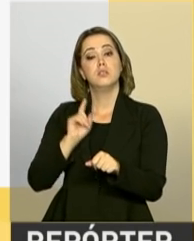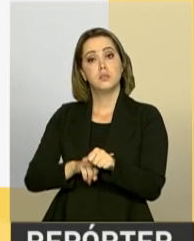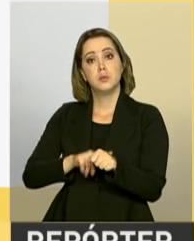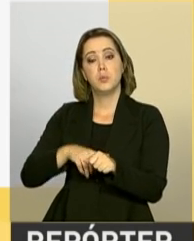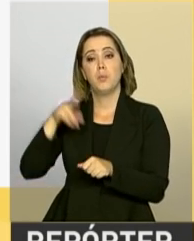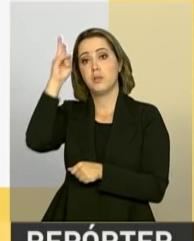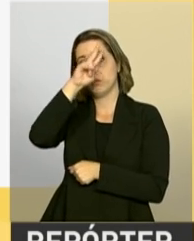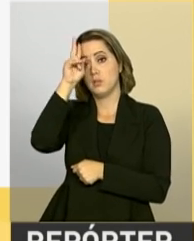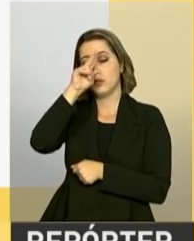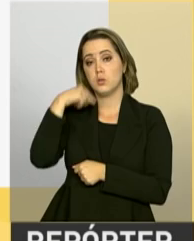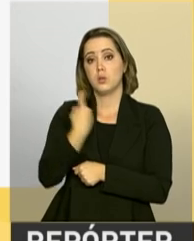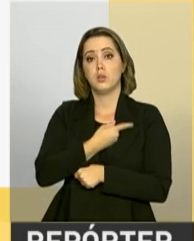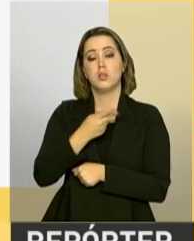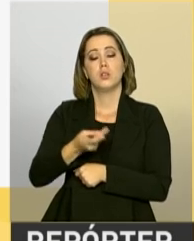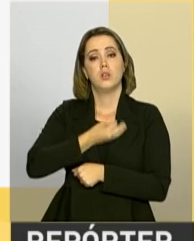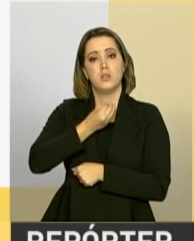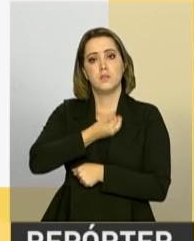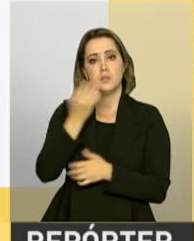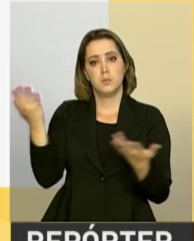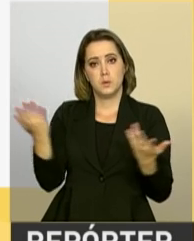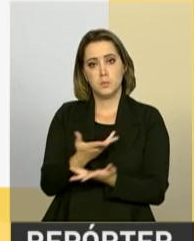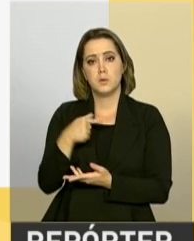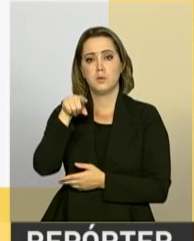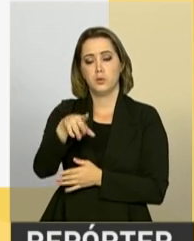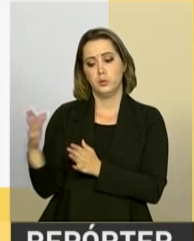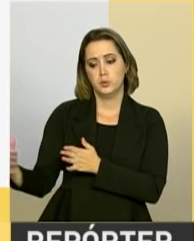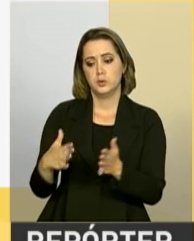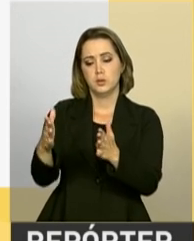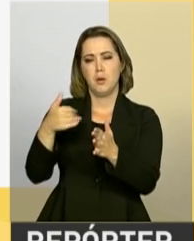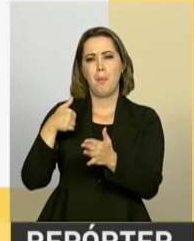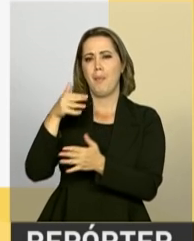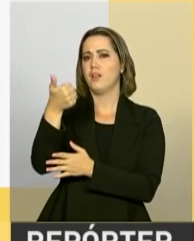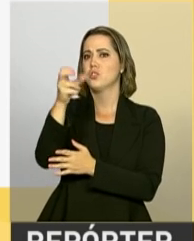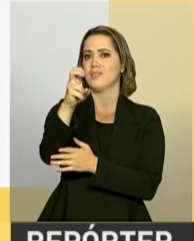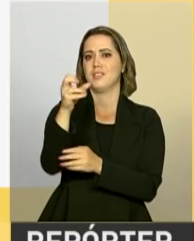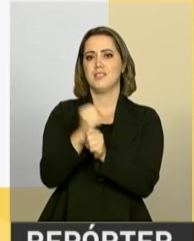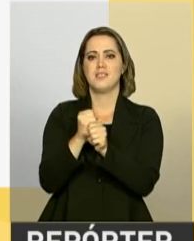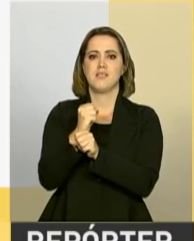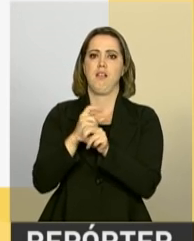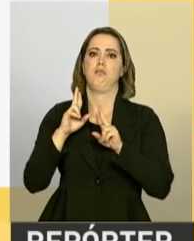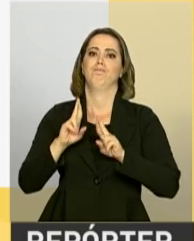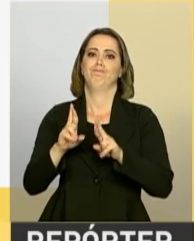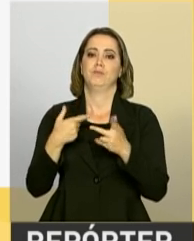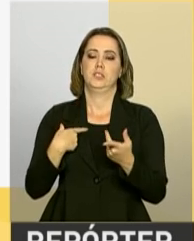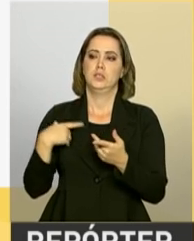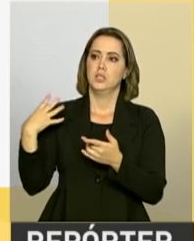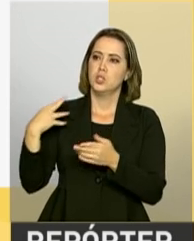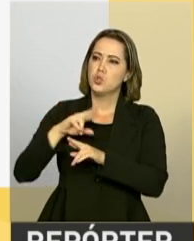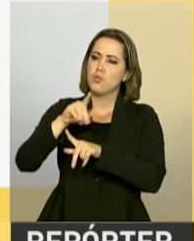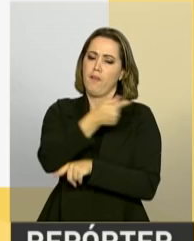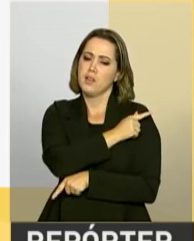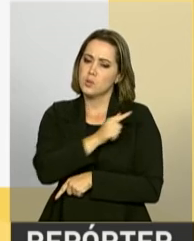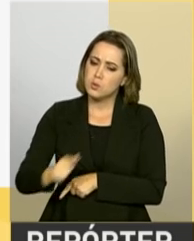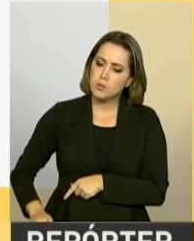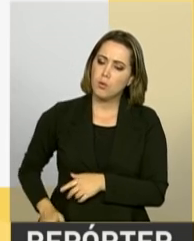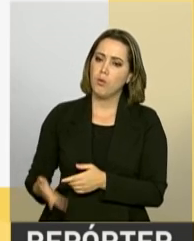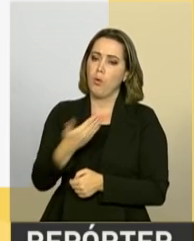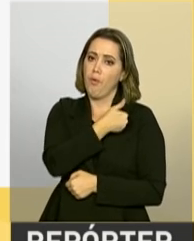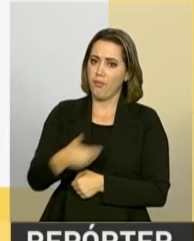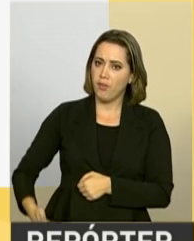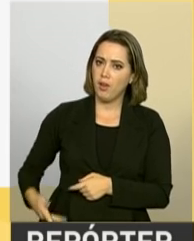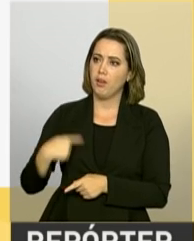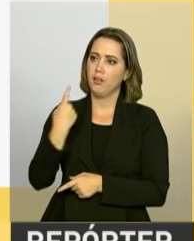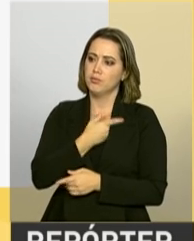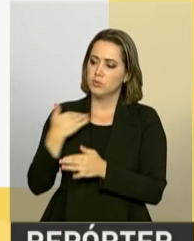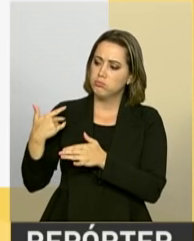histórico que nós vivemos. Esta transposição começou há mais de 15 anos, muitos governos passaram por esse tema, né? Mas foi neste